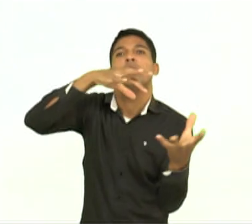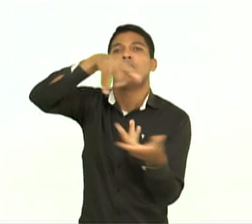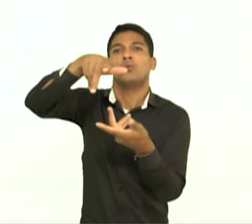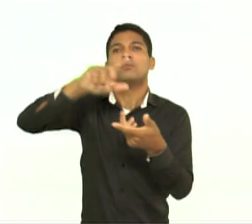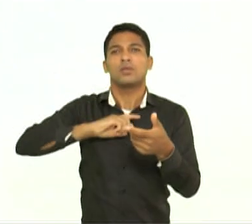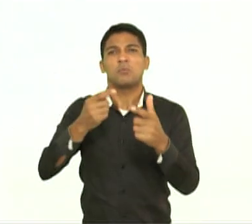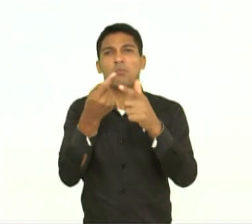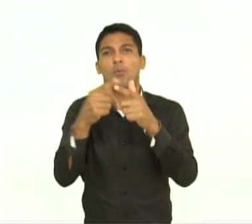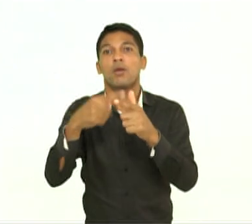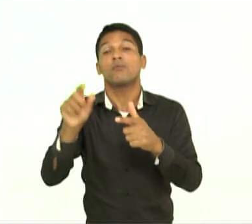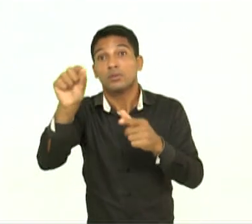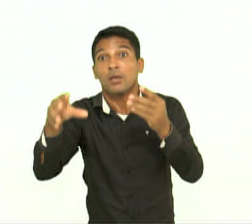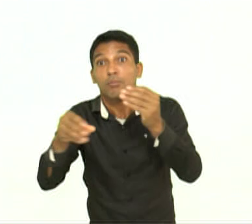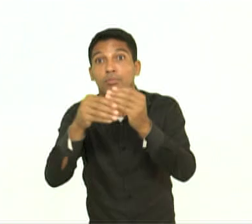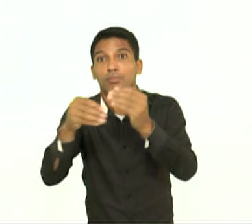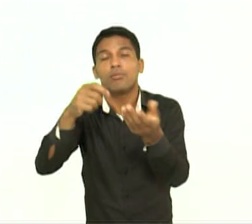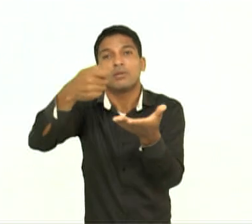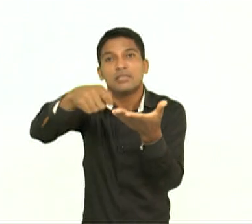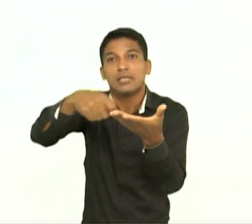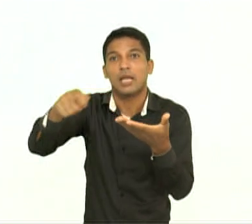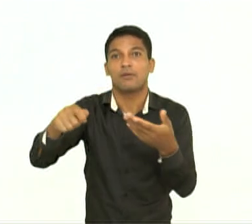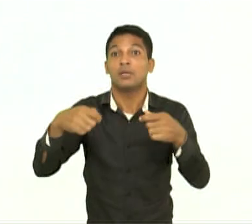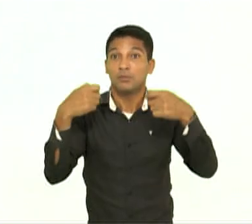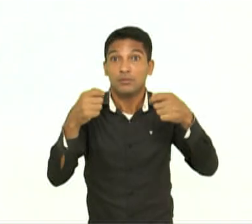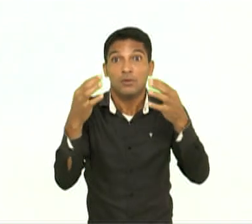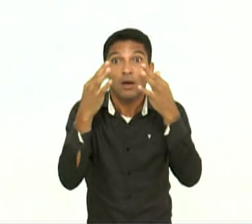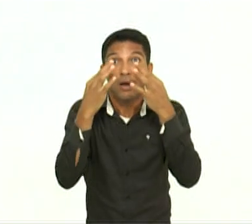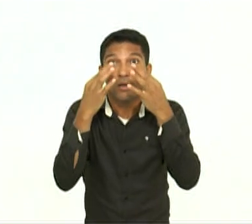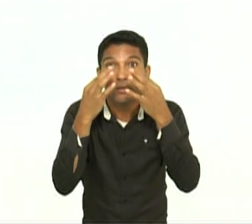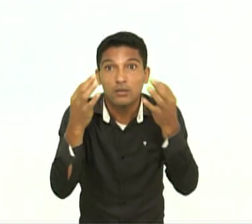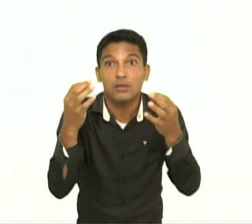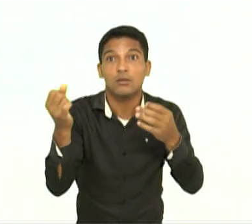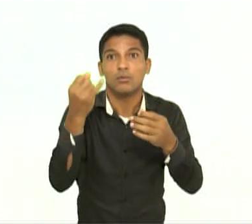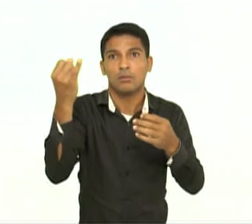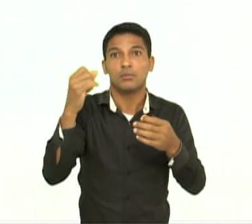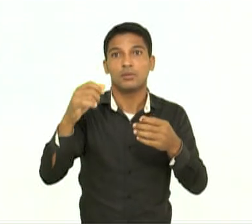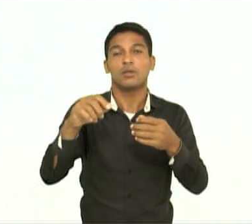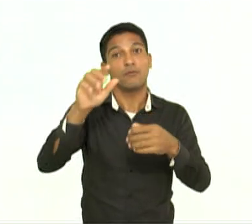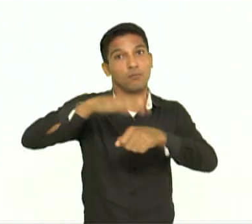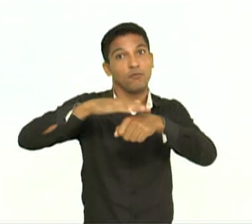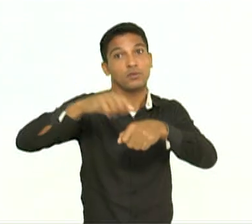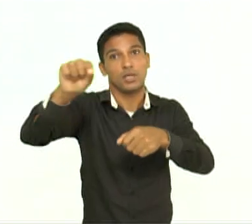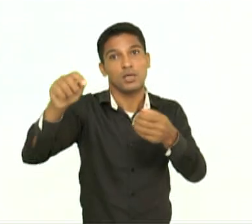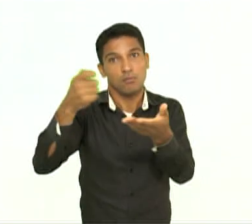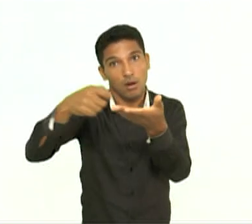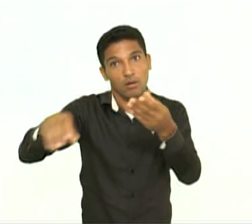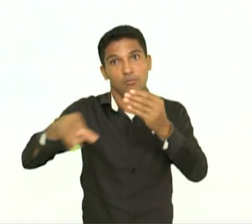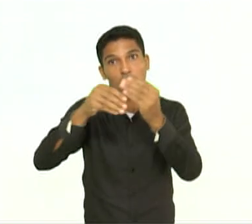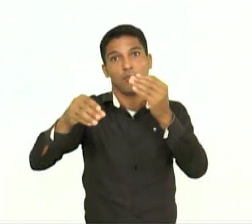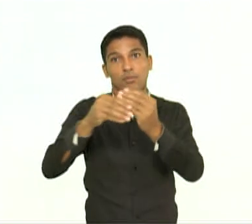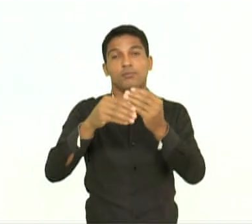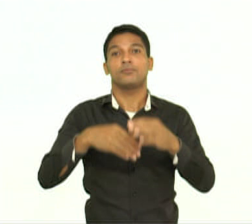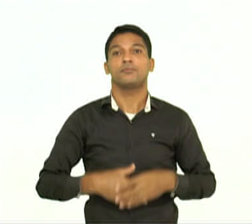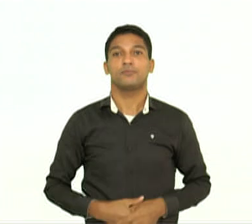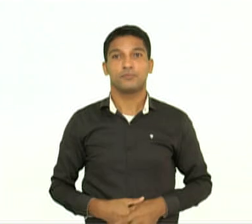mundialmente e que mereçam atenção e precisam ser enfrentados. É a sua vez. Aponte alguns aí.